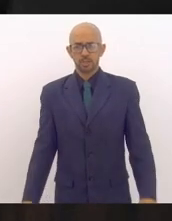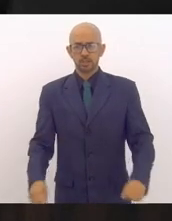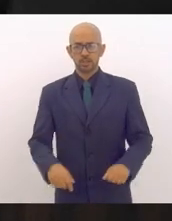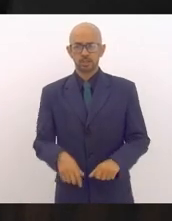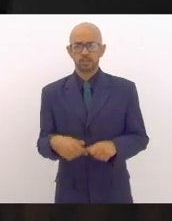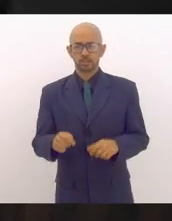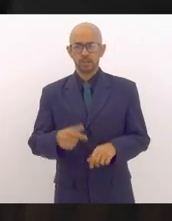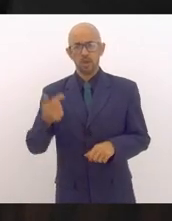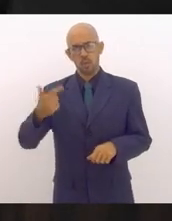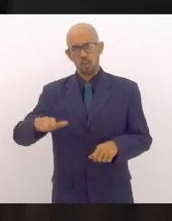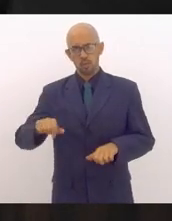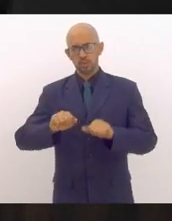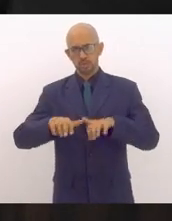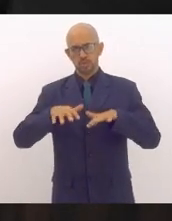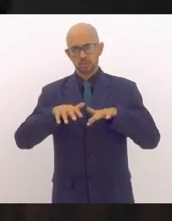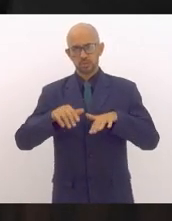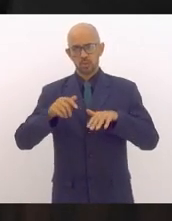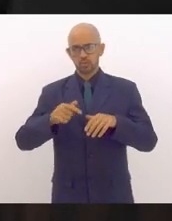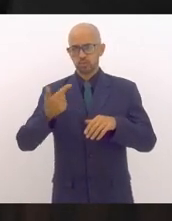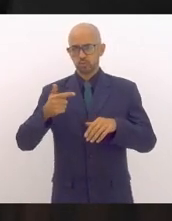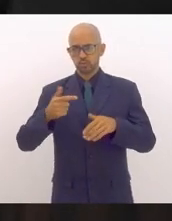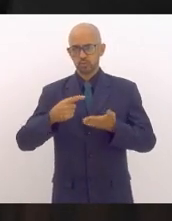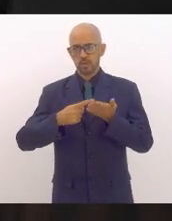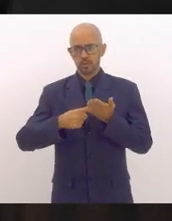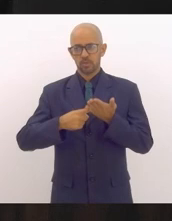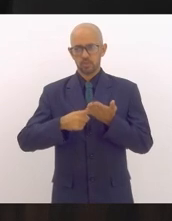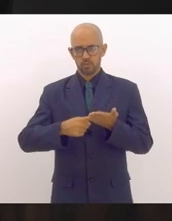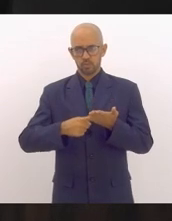os vetos que não tiveram acordo. Mas